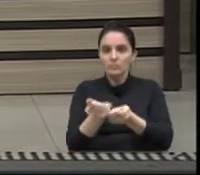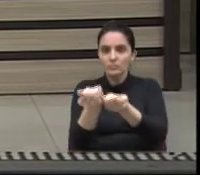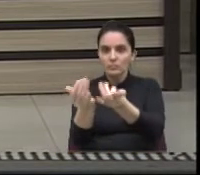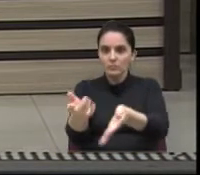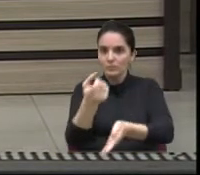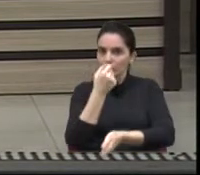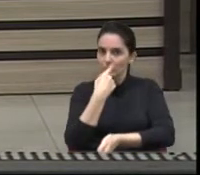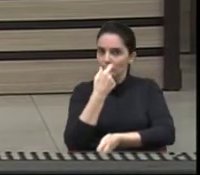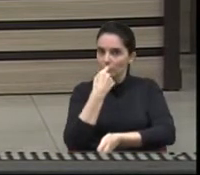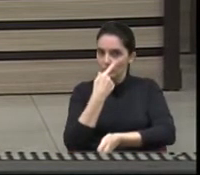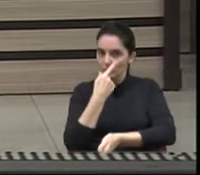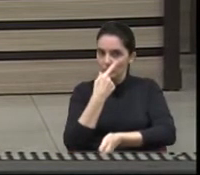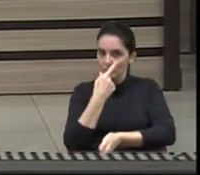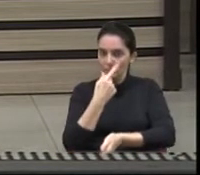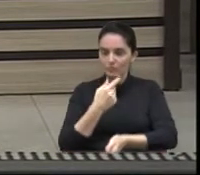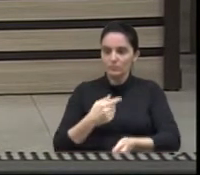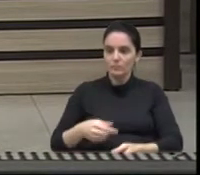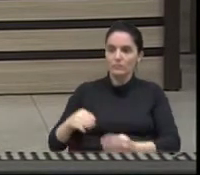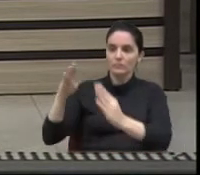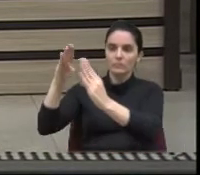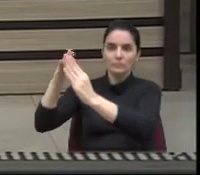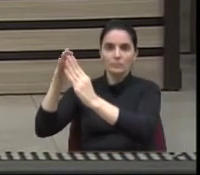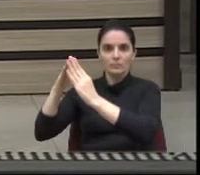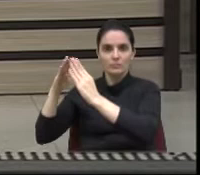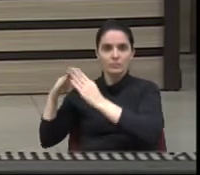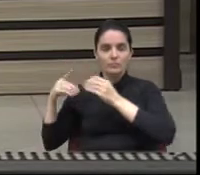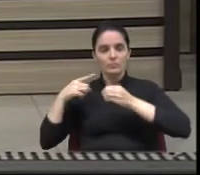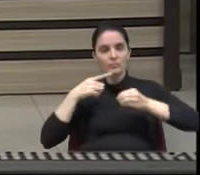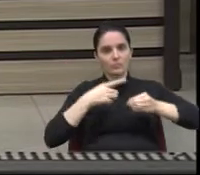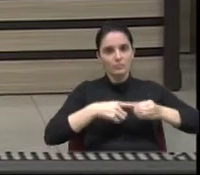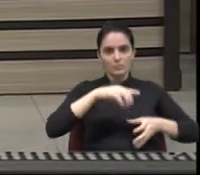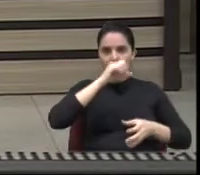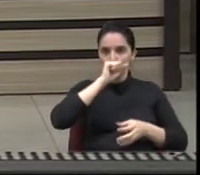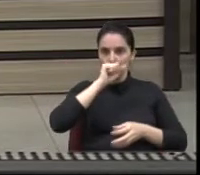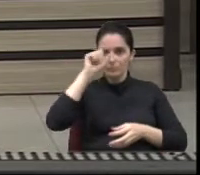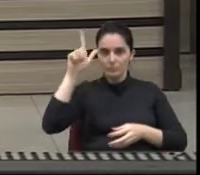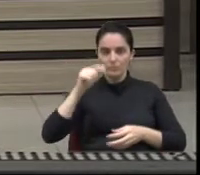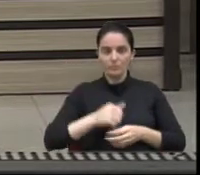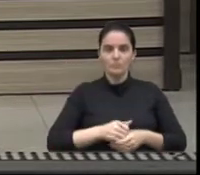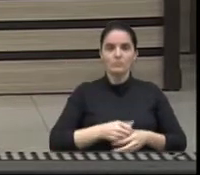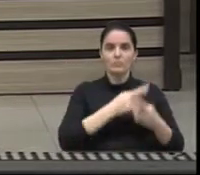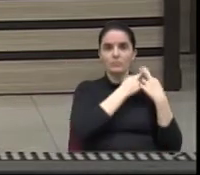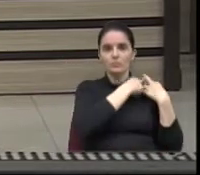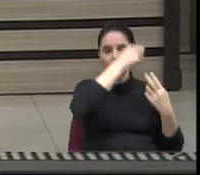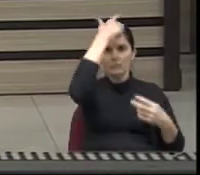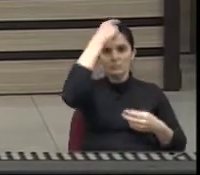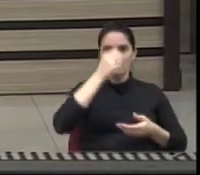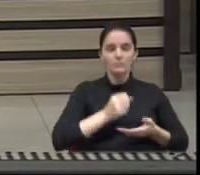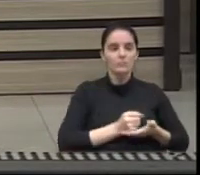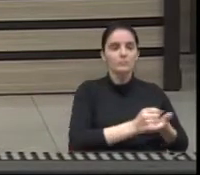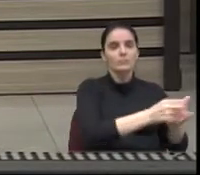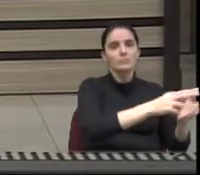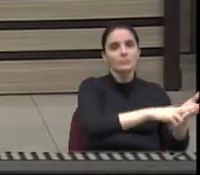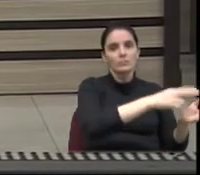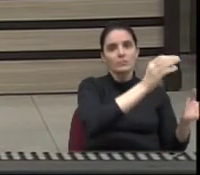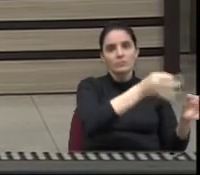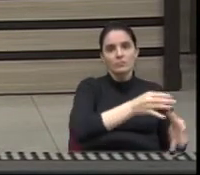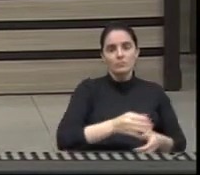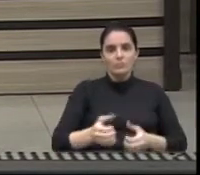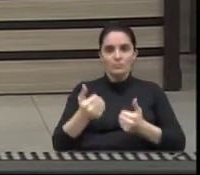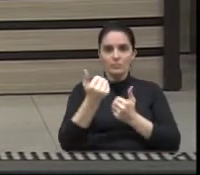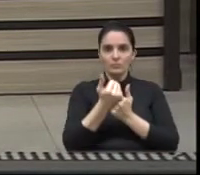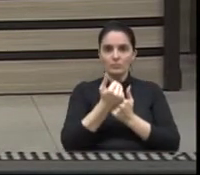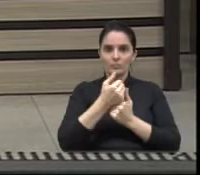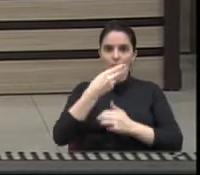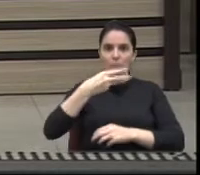diretamente às residências no município de Limeira e da outras providências. Dr. Rafael Camargo. As comissões competentes.